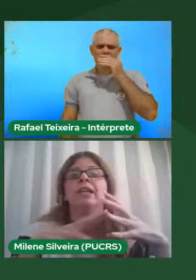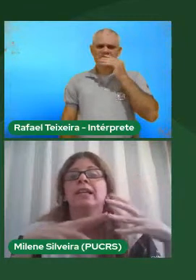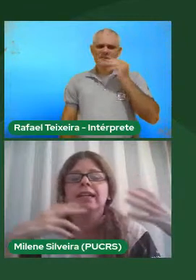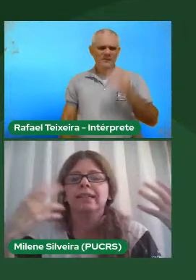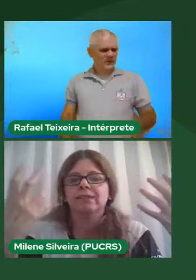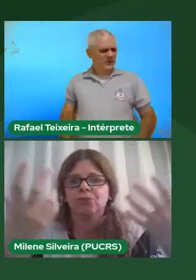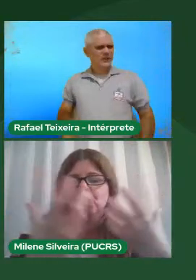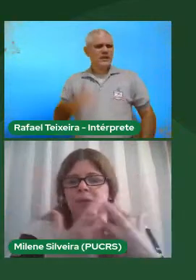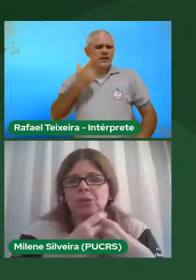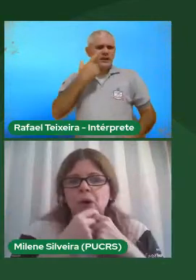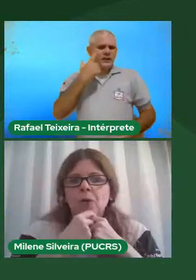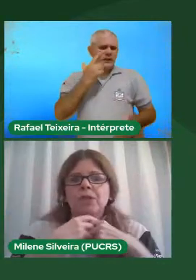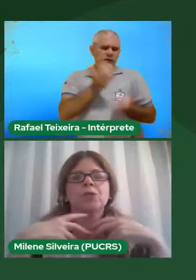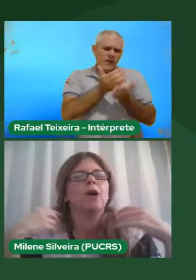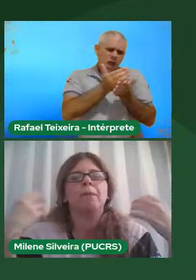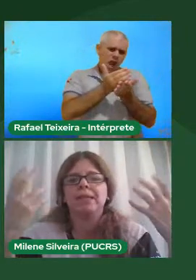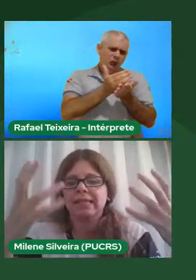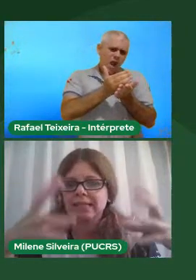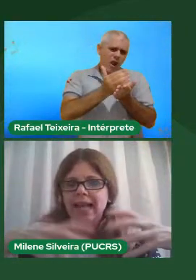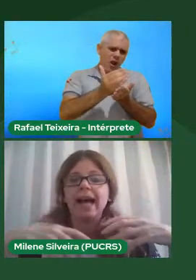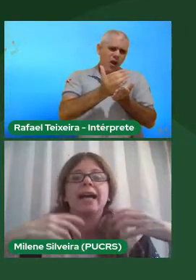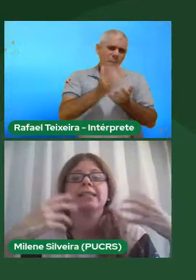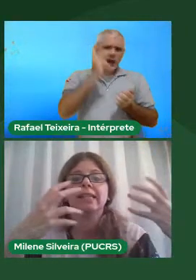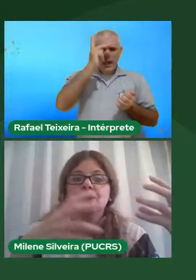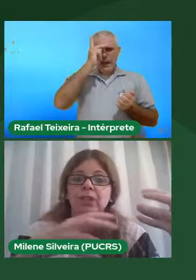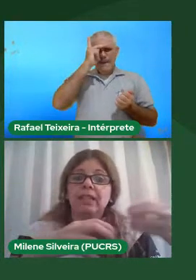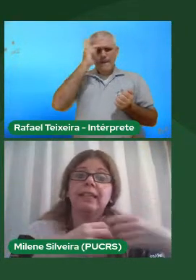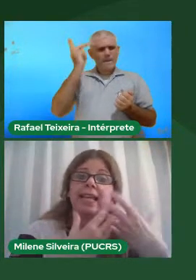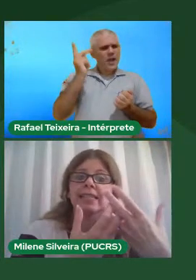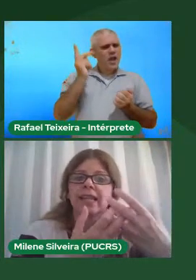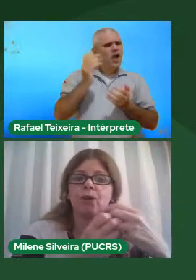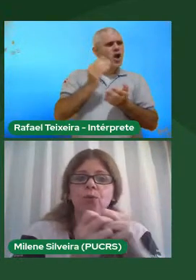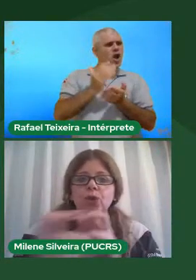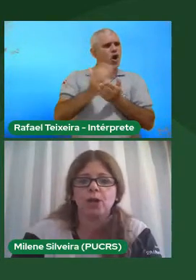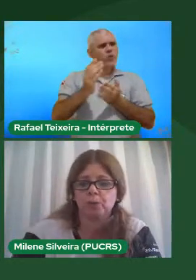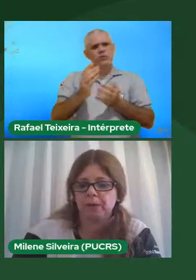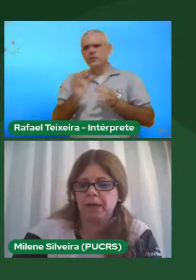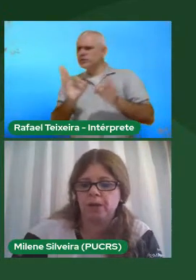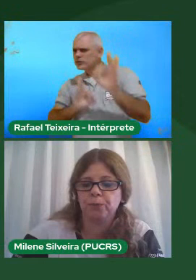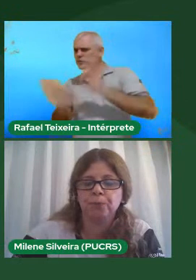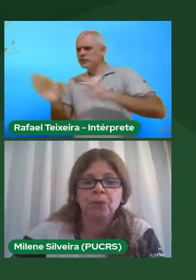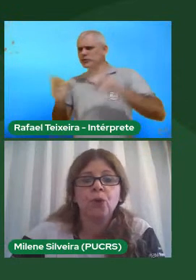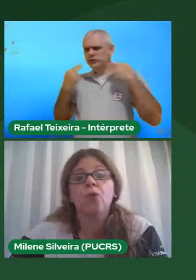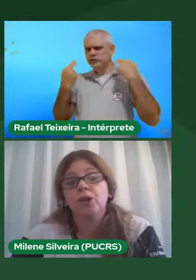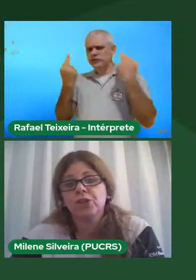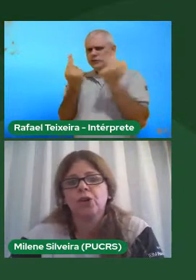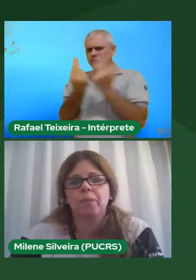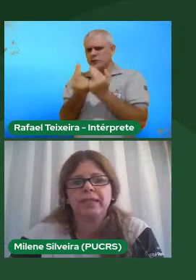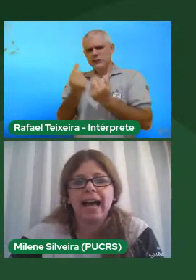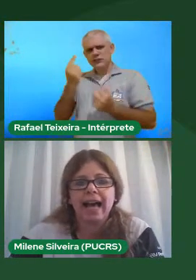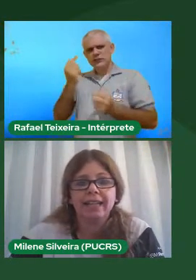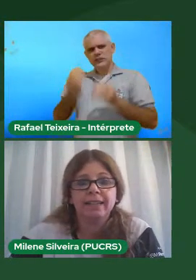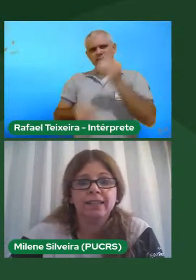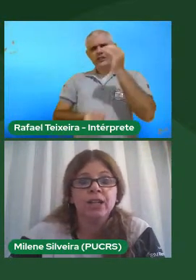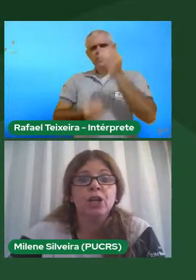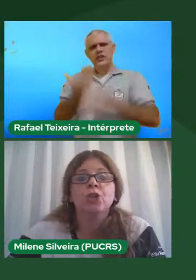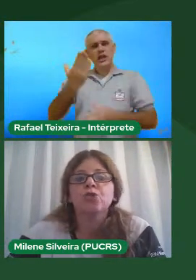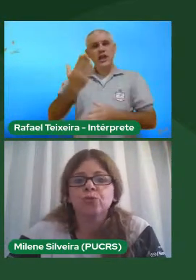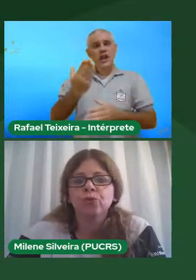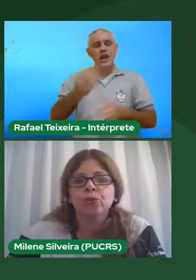inicial, que o pessoal começou a pesquisar, a se reunir, nasceu o nosso primeiro workshop da